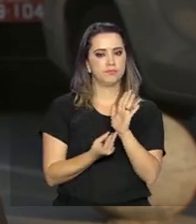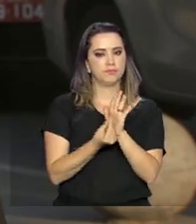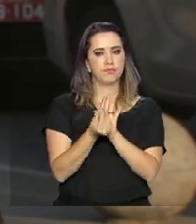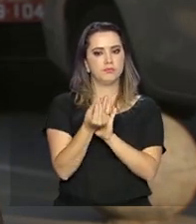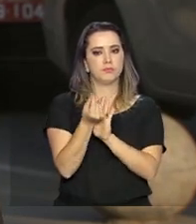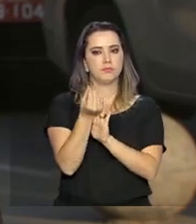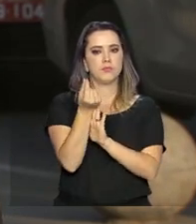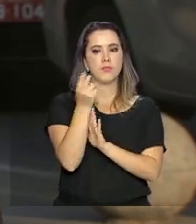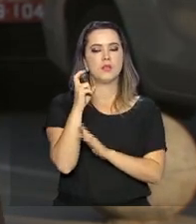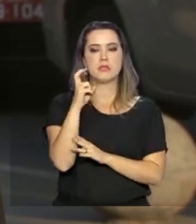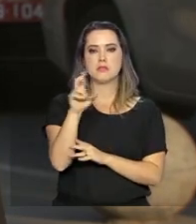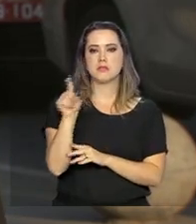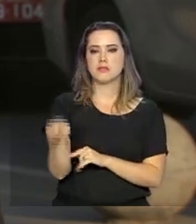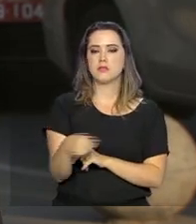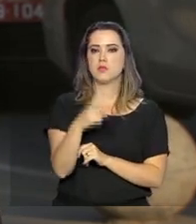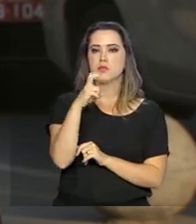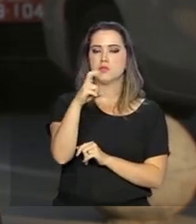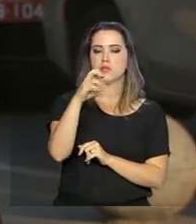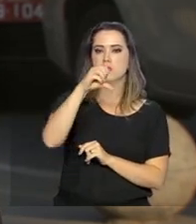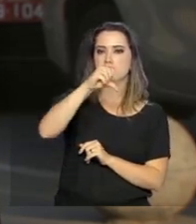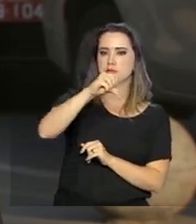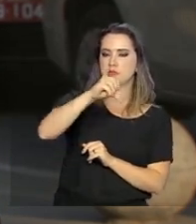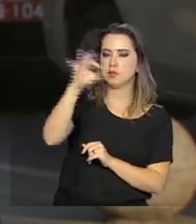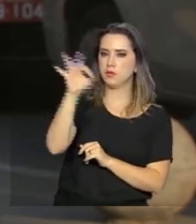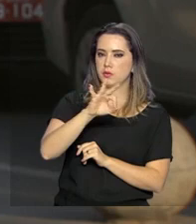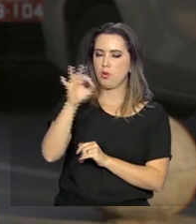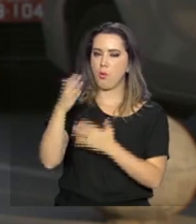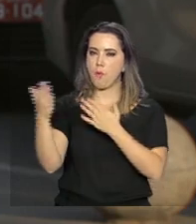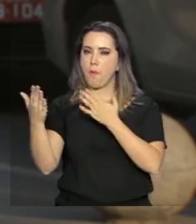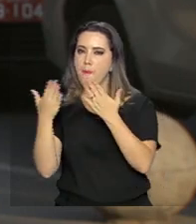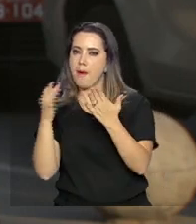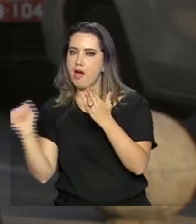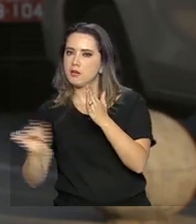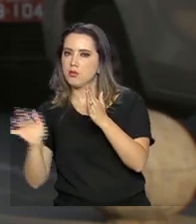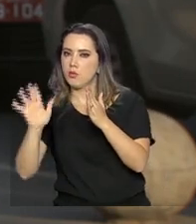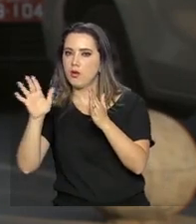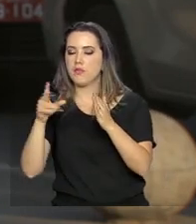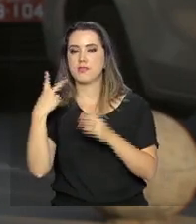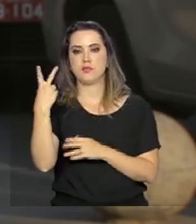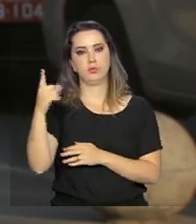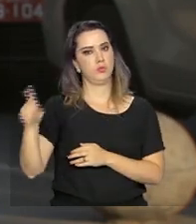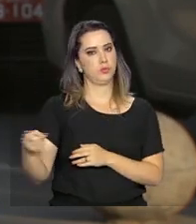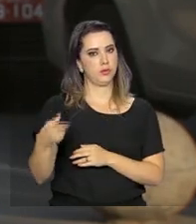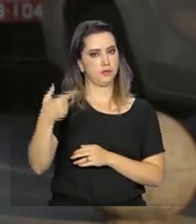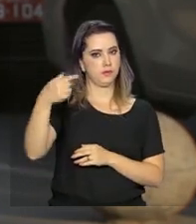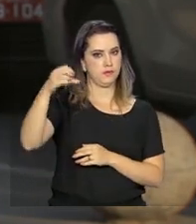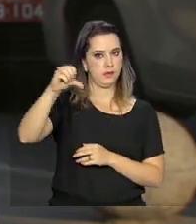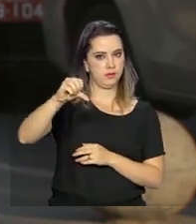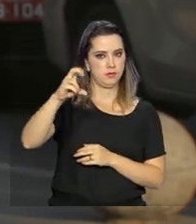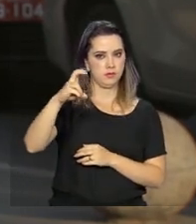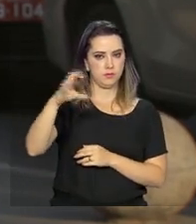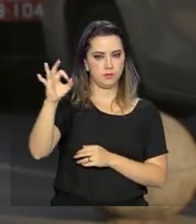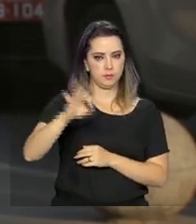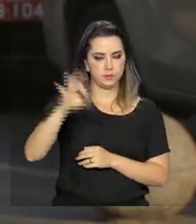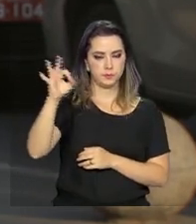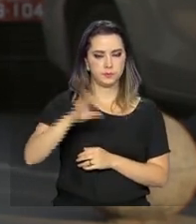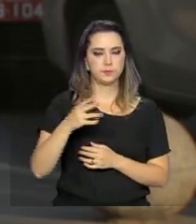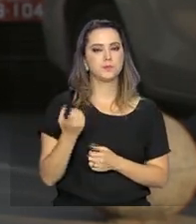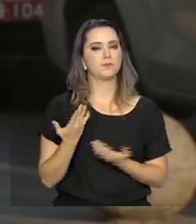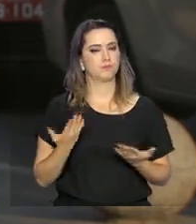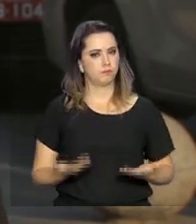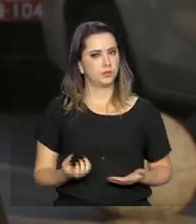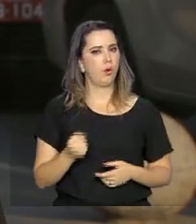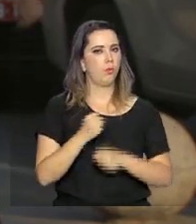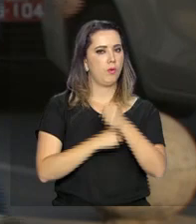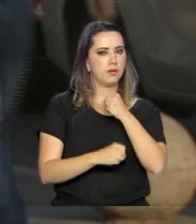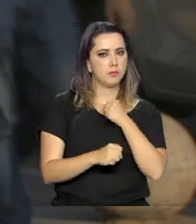foi de 5,59 por cento enquanto a inflação oficial ficou em 2,95 por cento no ano passado o